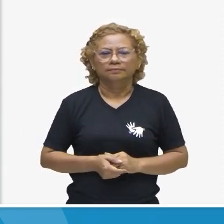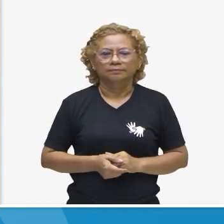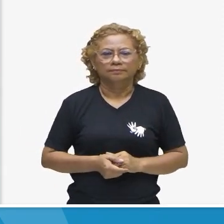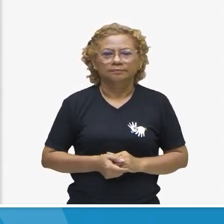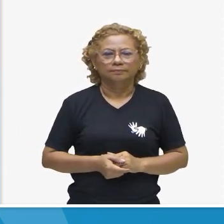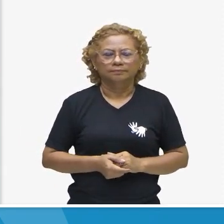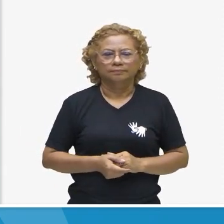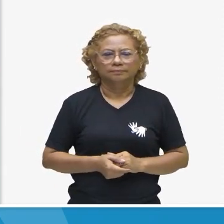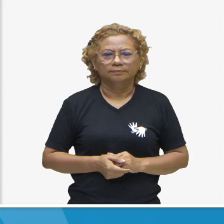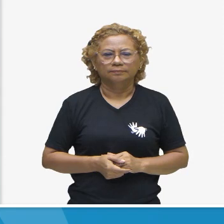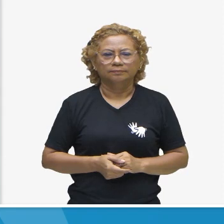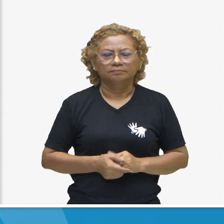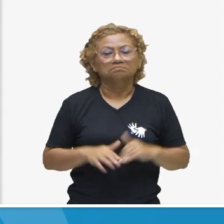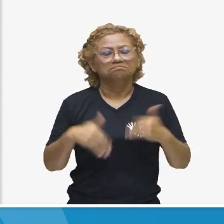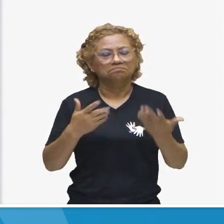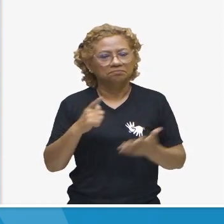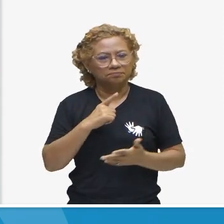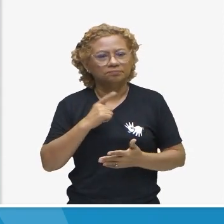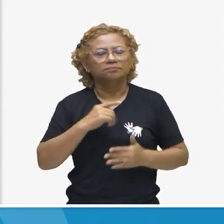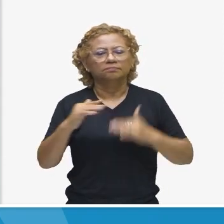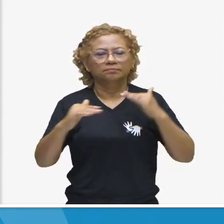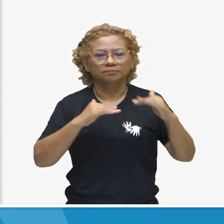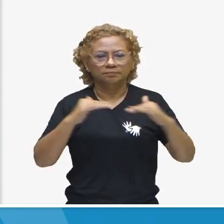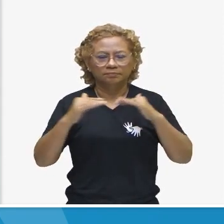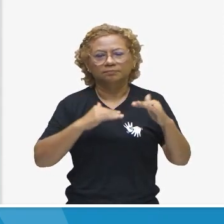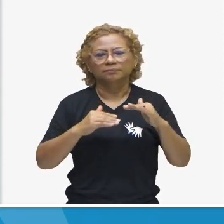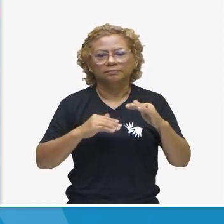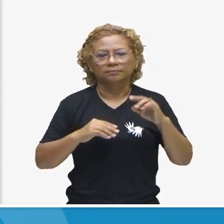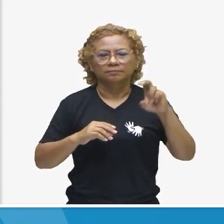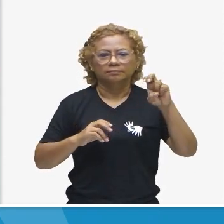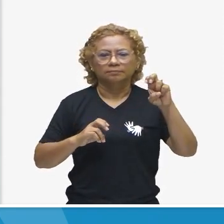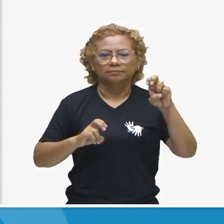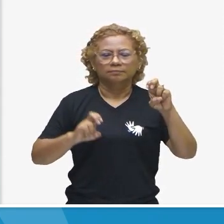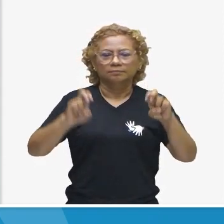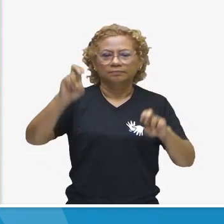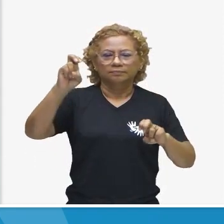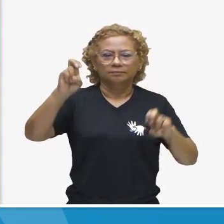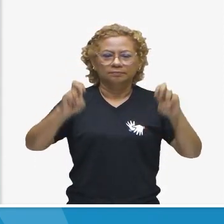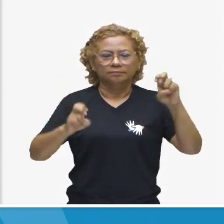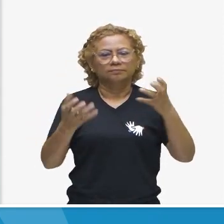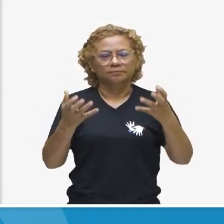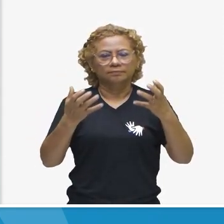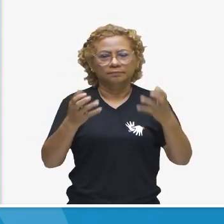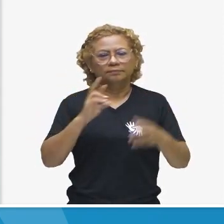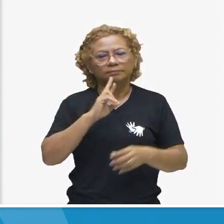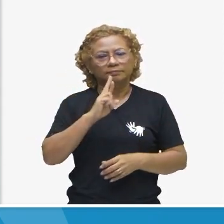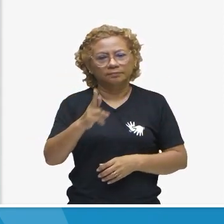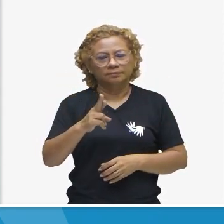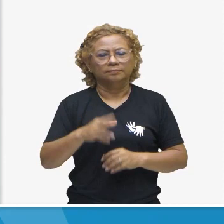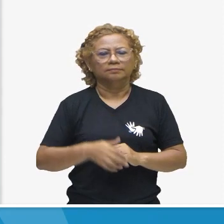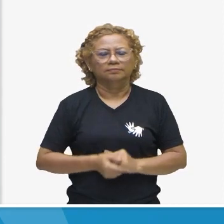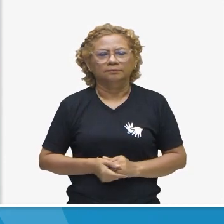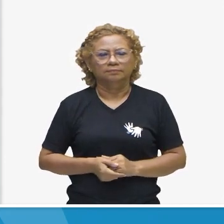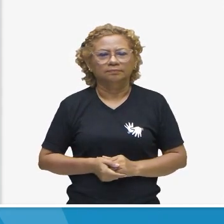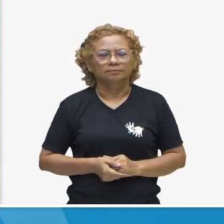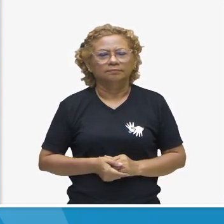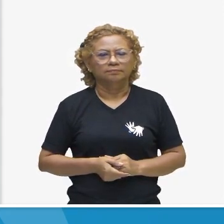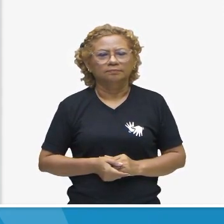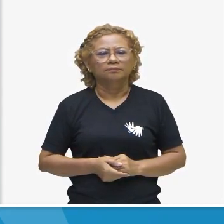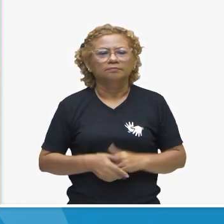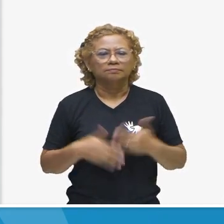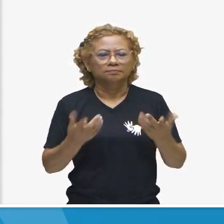verdade, né, fizerem esse movimento para baixo e para cima? É isso que ele quer saber. Qual dessas alternativas